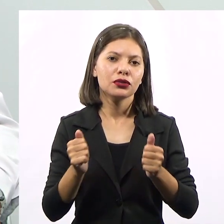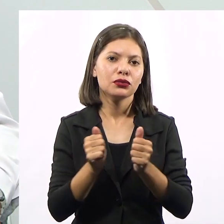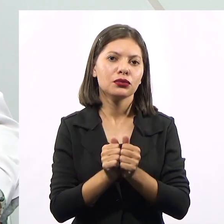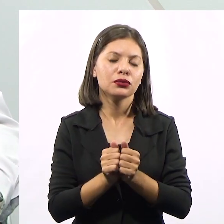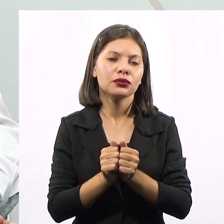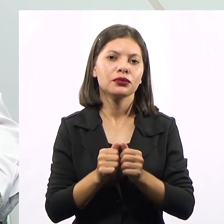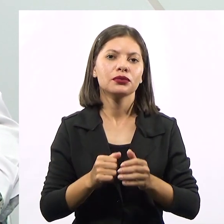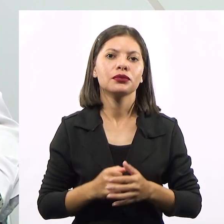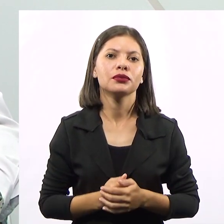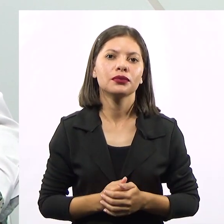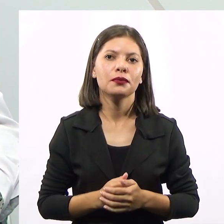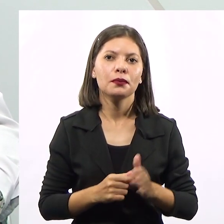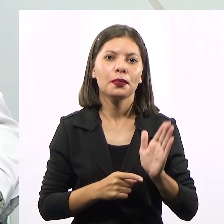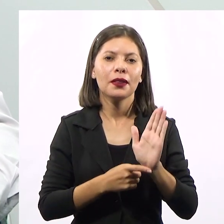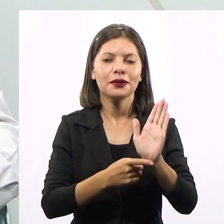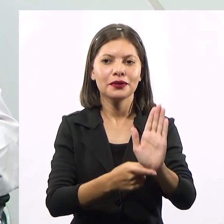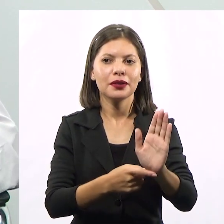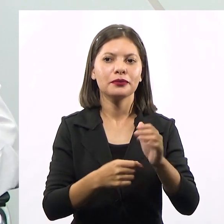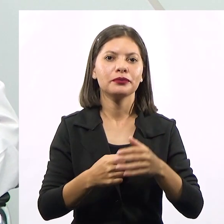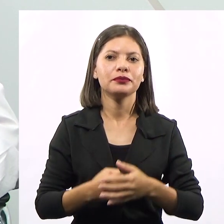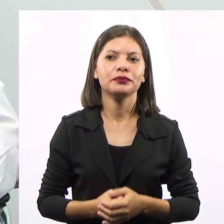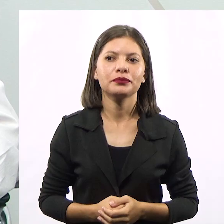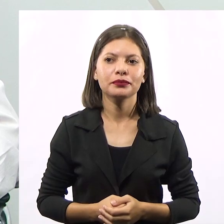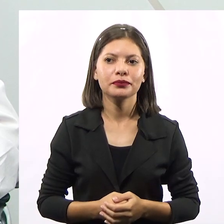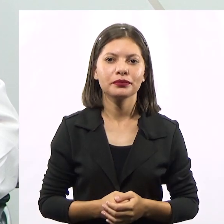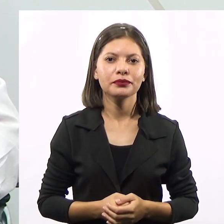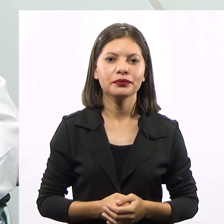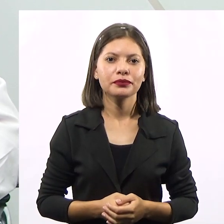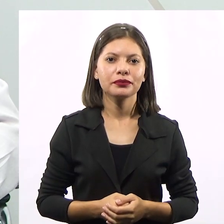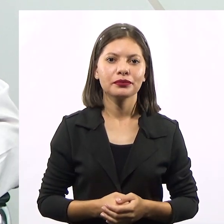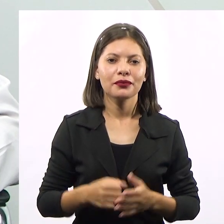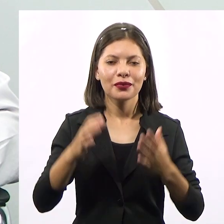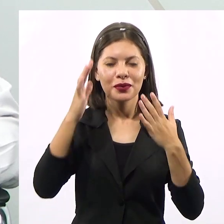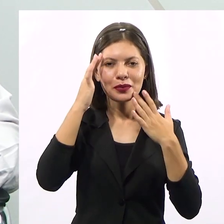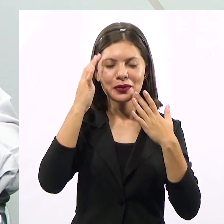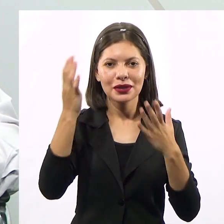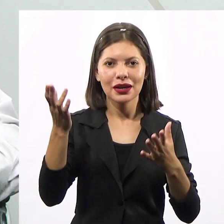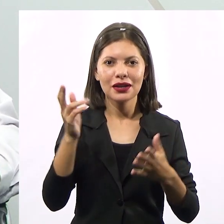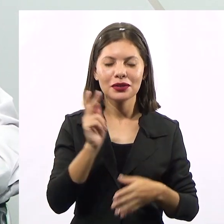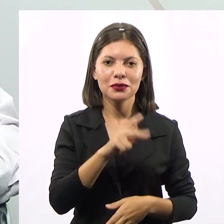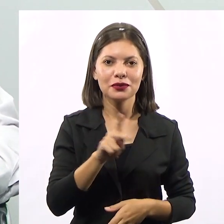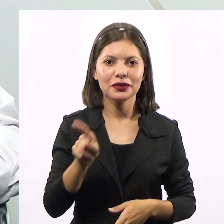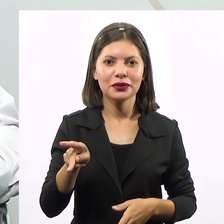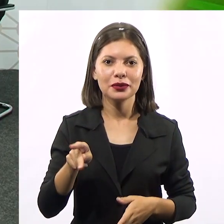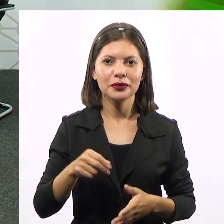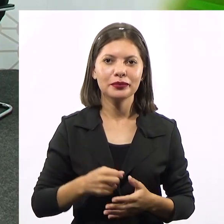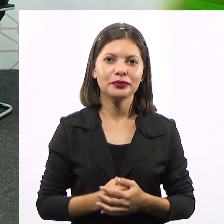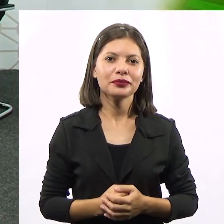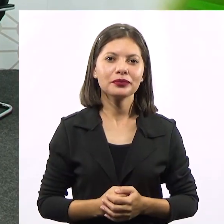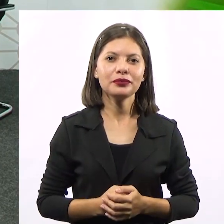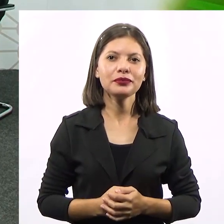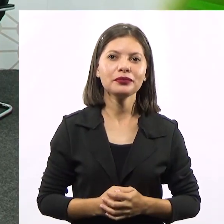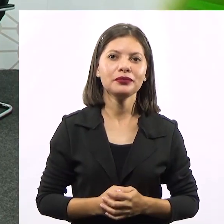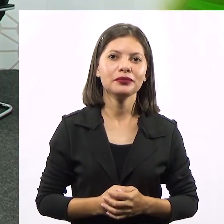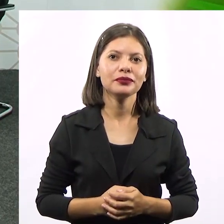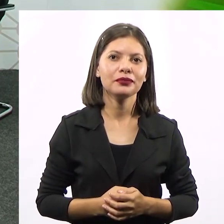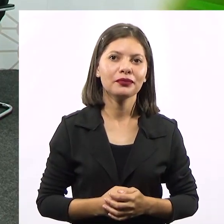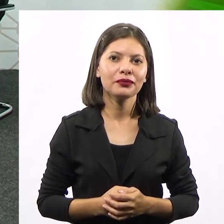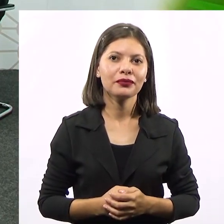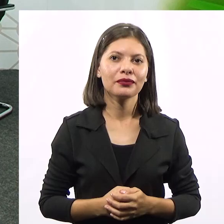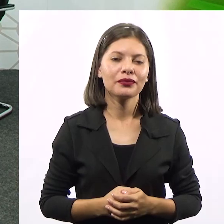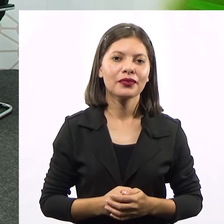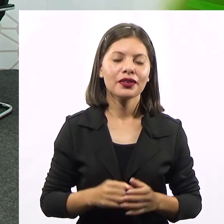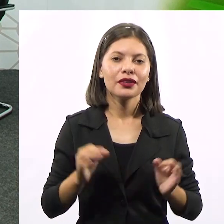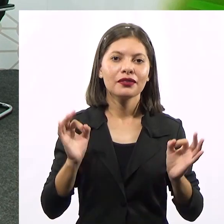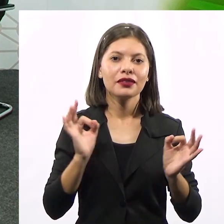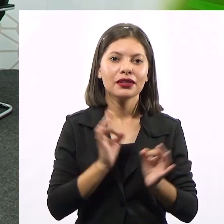equipe, né, do curso de pedagogia. É isso. Muito obrigada, professor Geraldo.